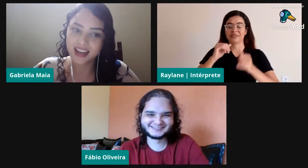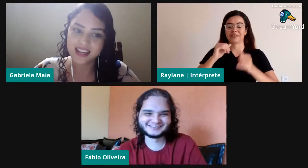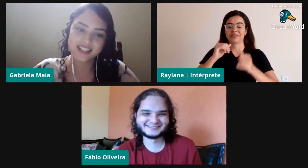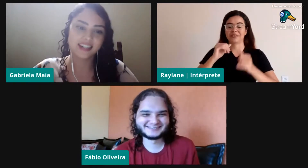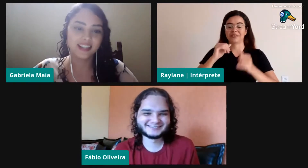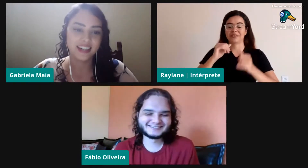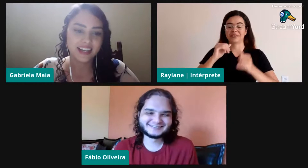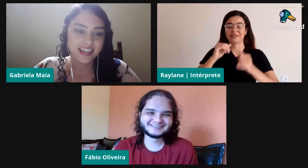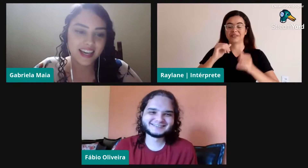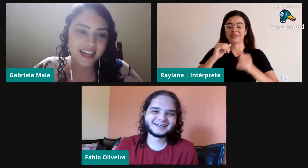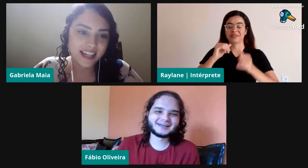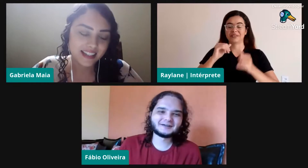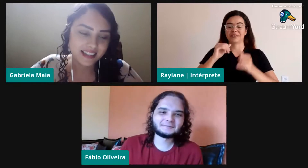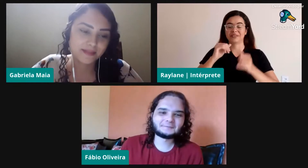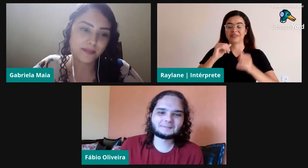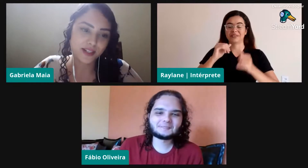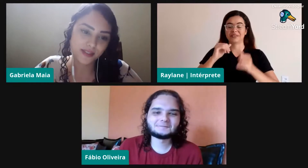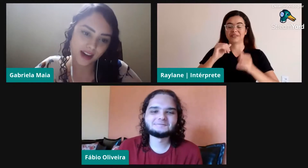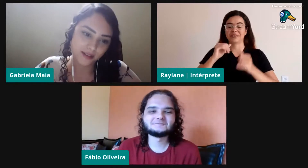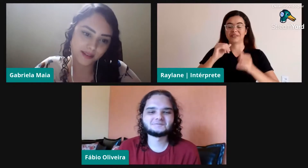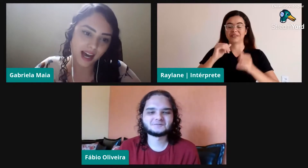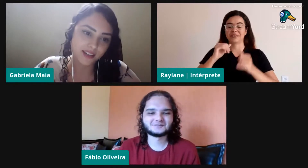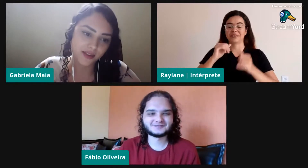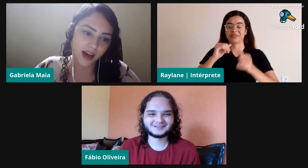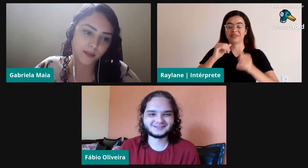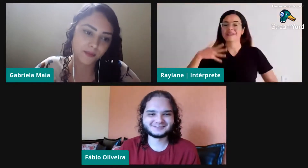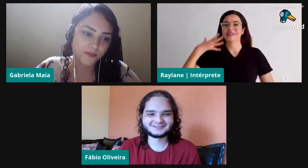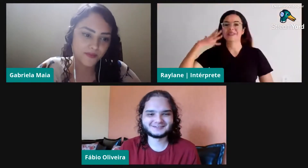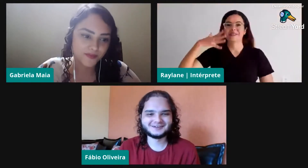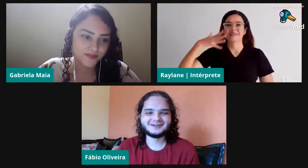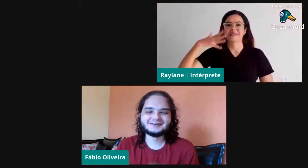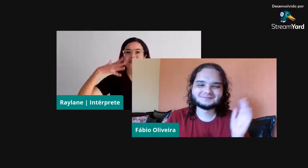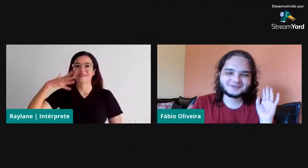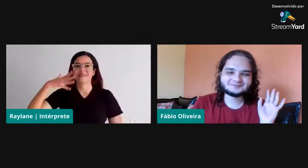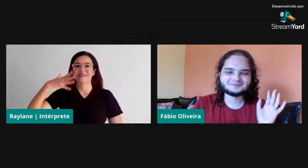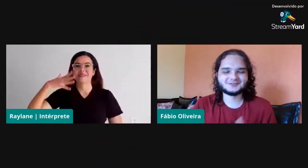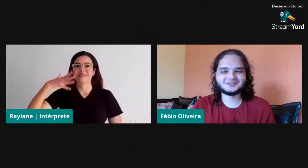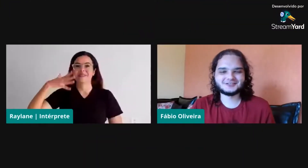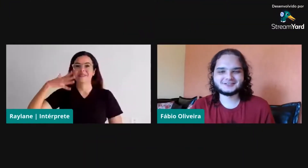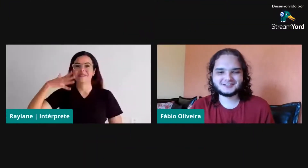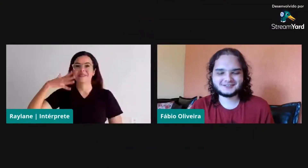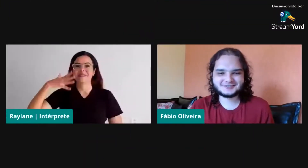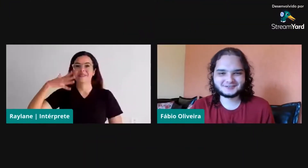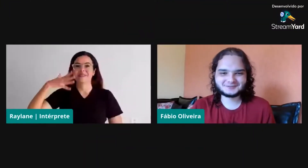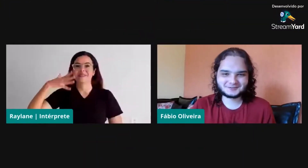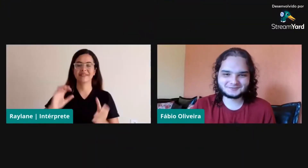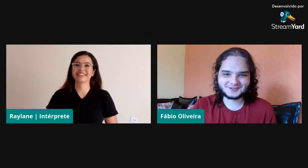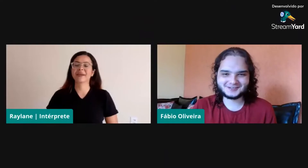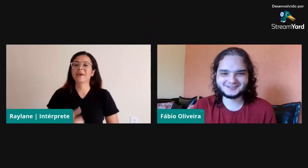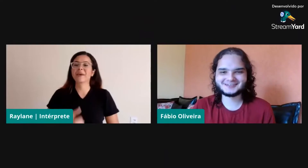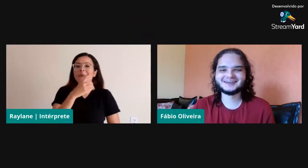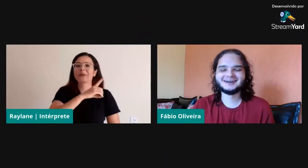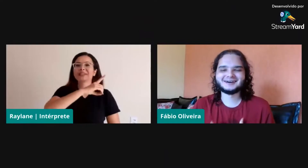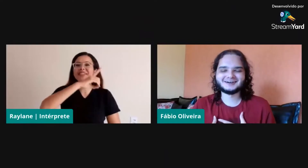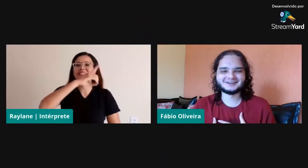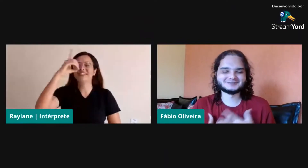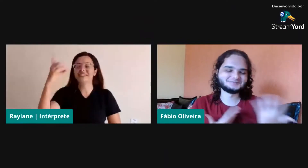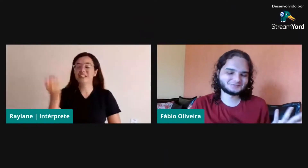essa palestra. E aí, pode ficar à vontade, Fábio. Bem, bom dia, gente. Tudo